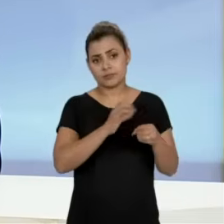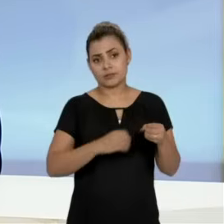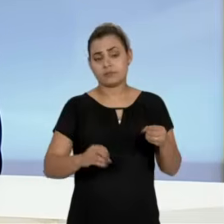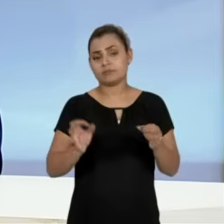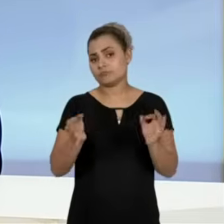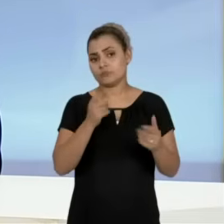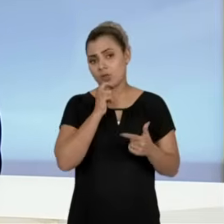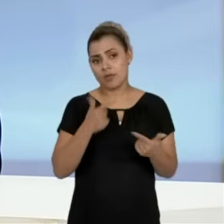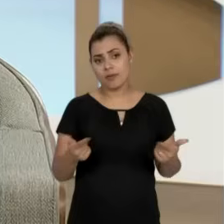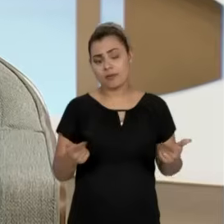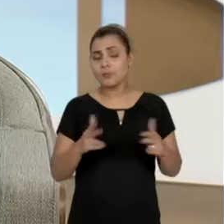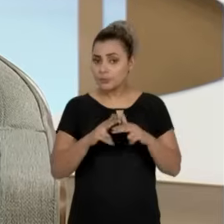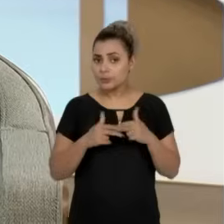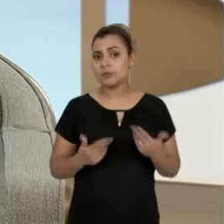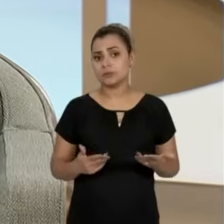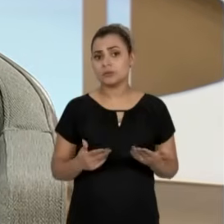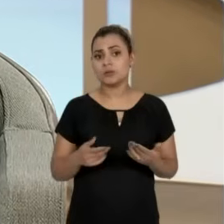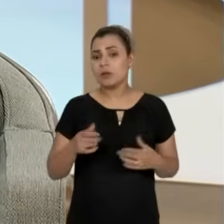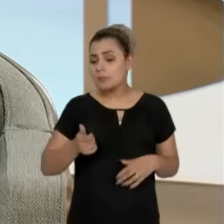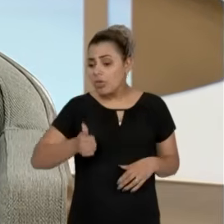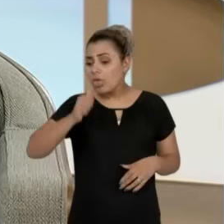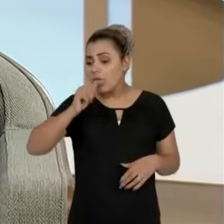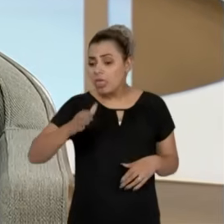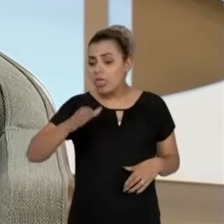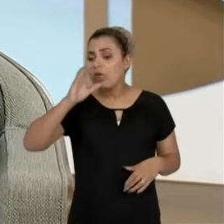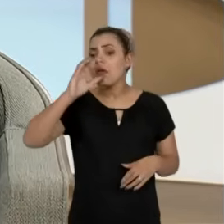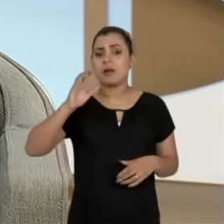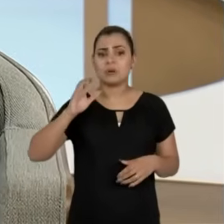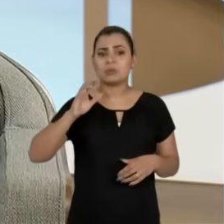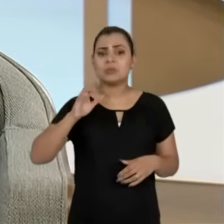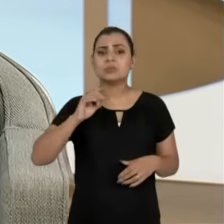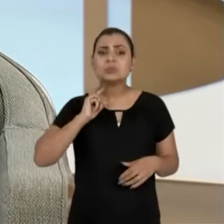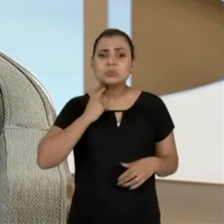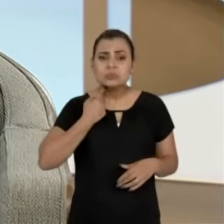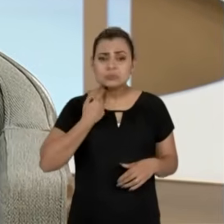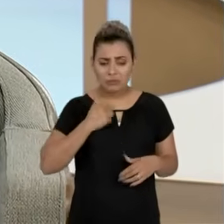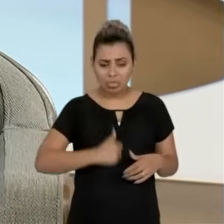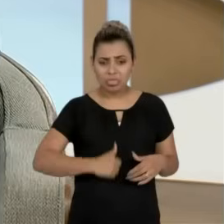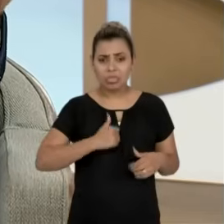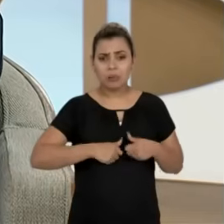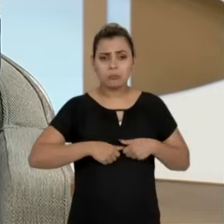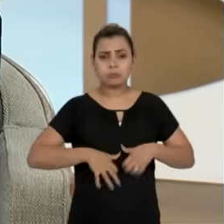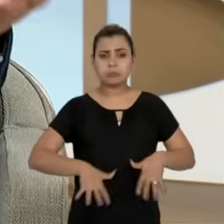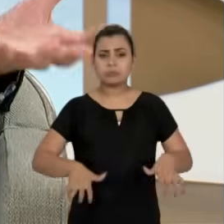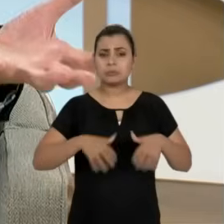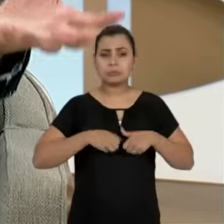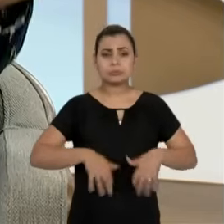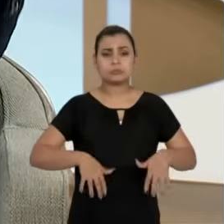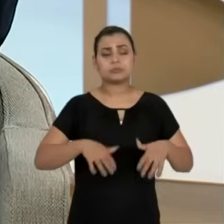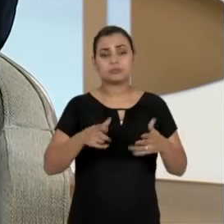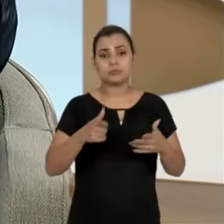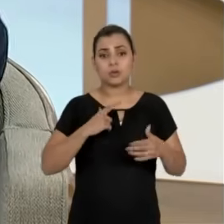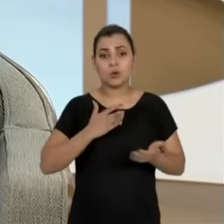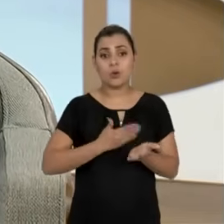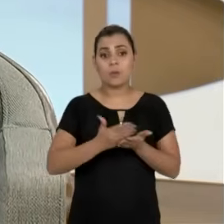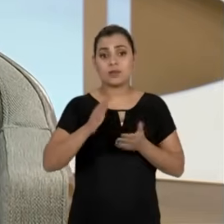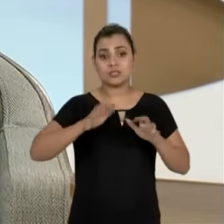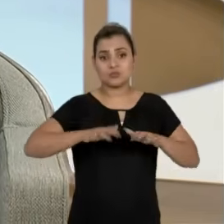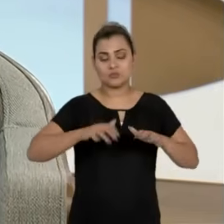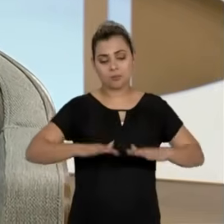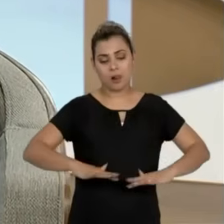baixos água do país. tratada. Então, o cara vai lá e bebe água e morre de diarreia. Tem épocas que dá surto de diarreia, que quando começa a chover, que a água